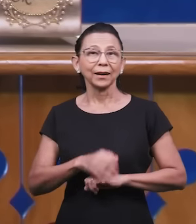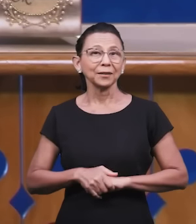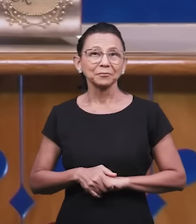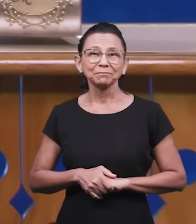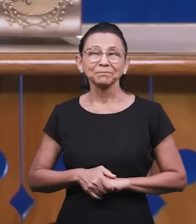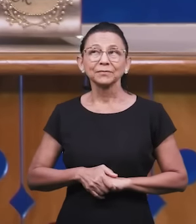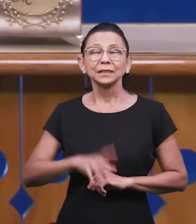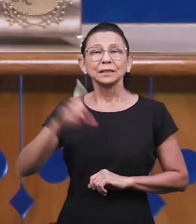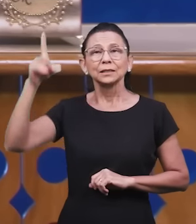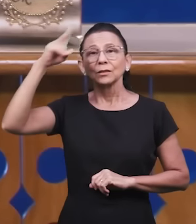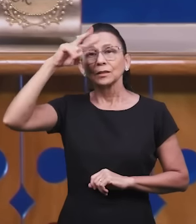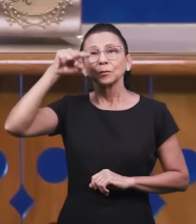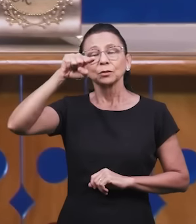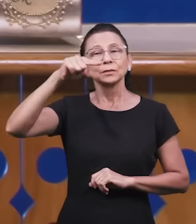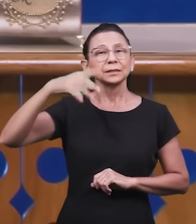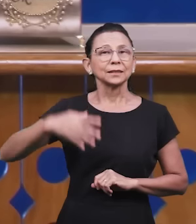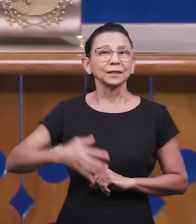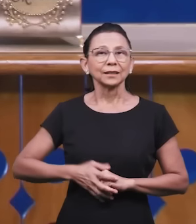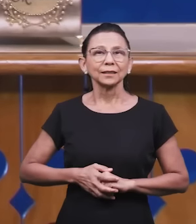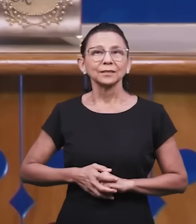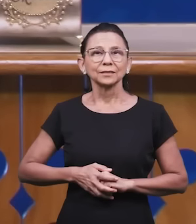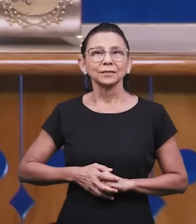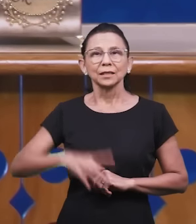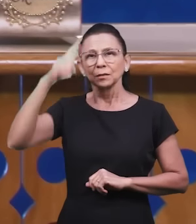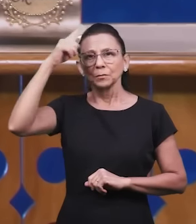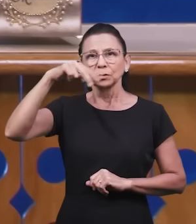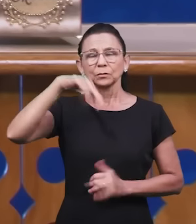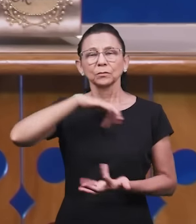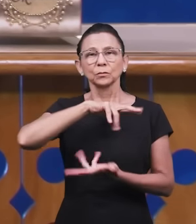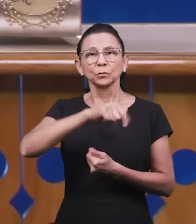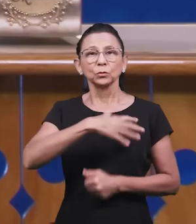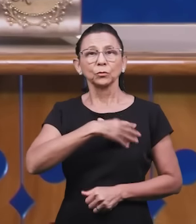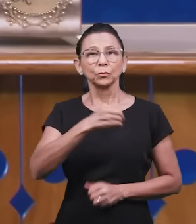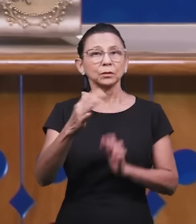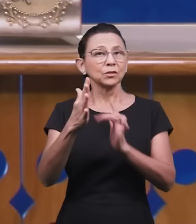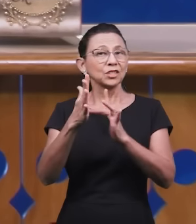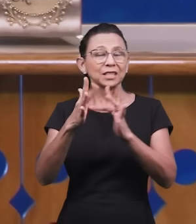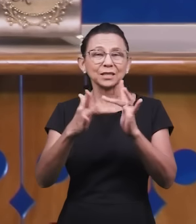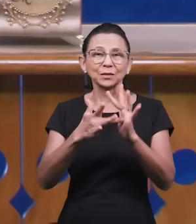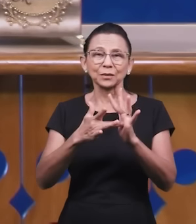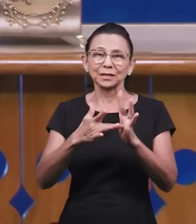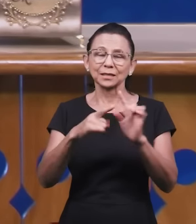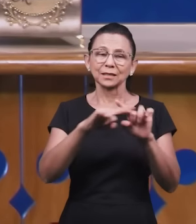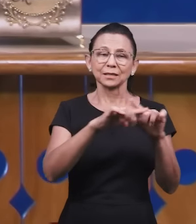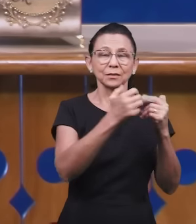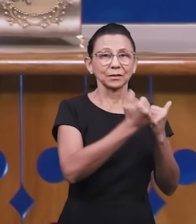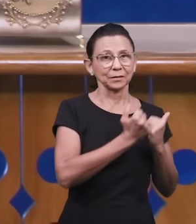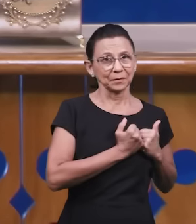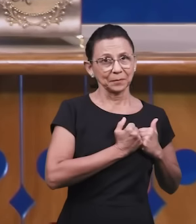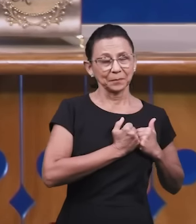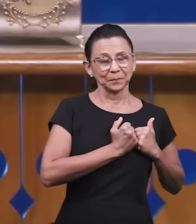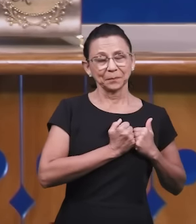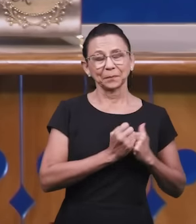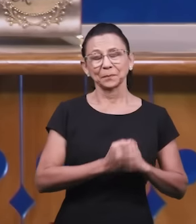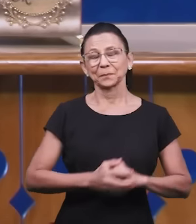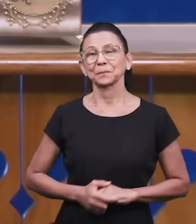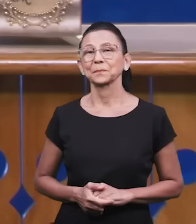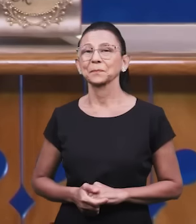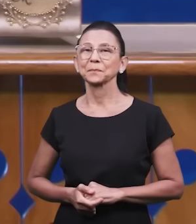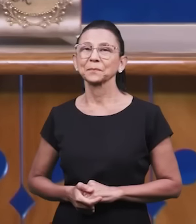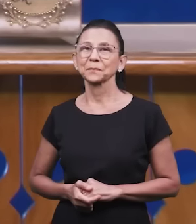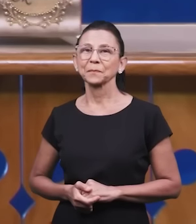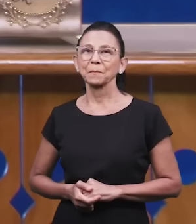se lembrou de nós, enviou o seu Filho, o Verbo que se fez carne. Mas Davi ainda diz assim, olha, para que eu